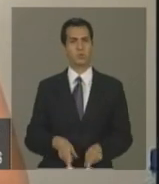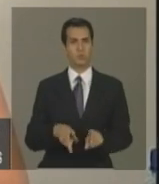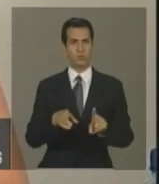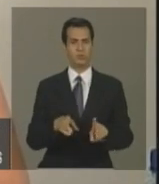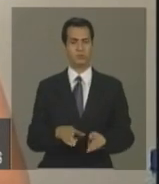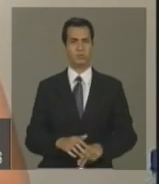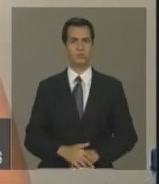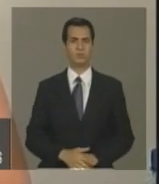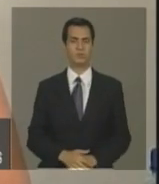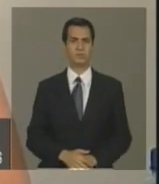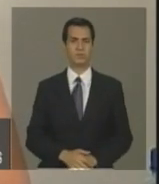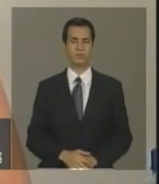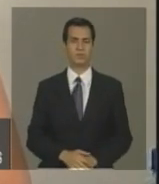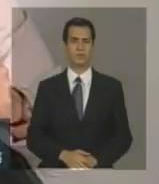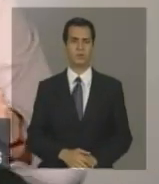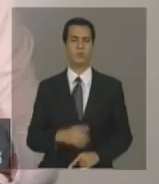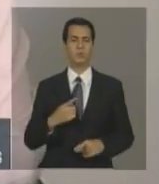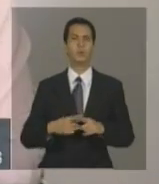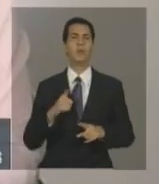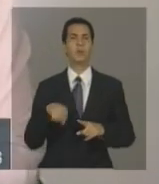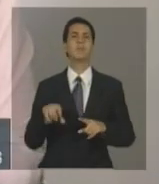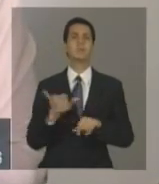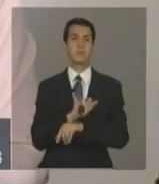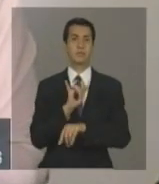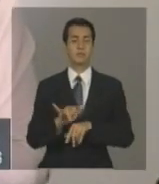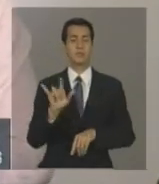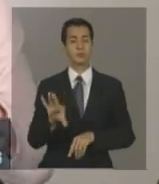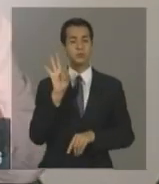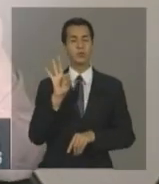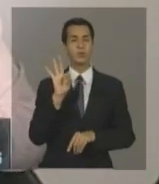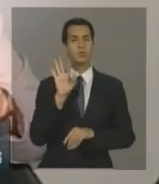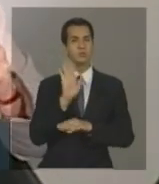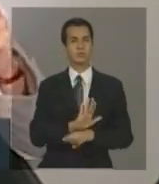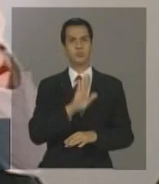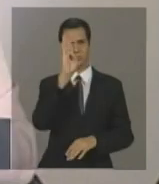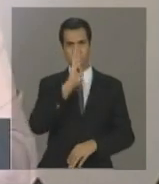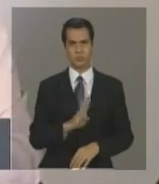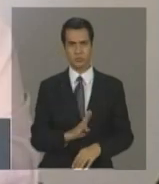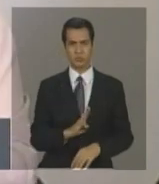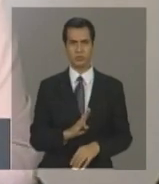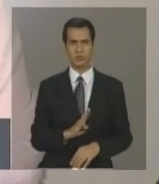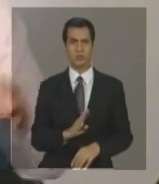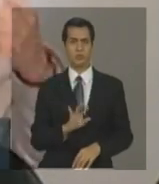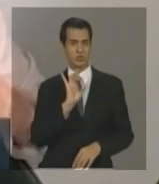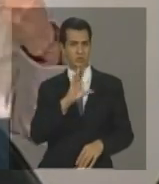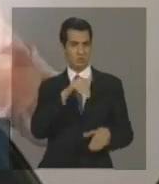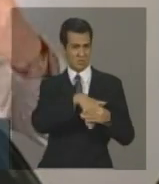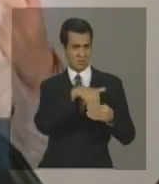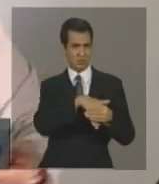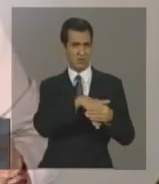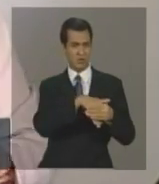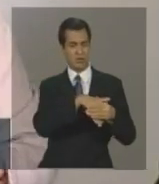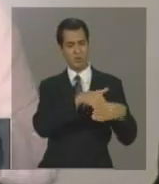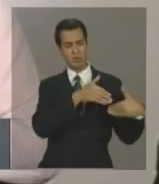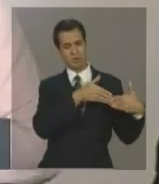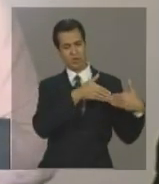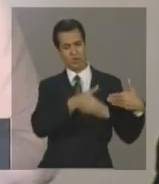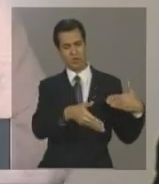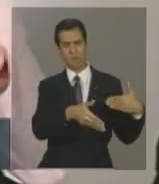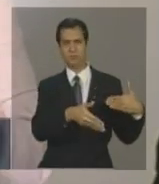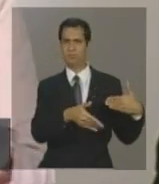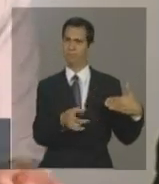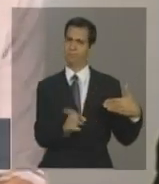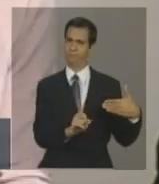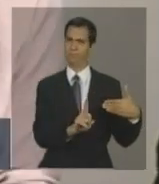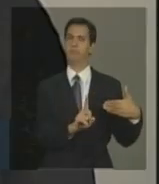fazendo essa opção como uma opção estratégica para o Brasil, não apenas nos períodos eleitorais, mas entre as eleições, como uma opção